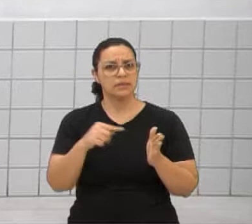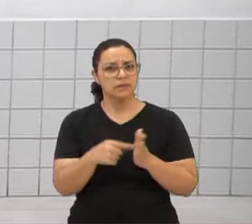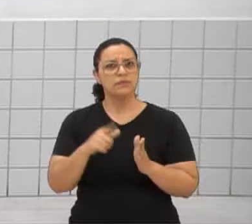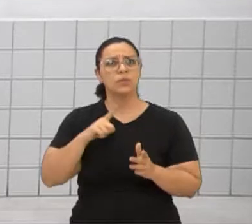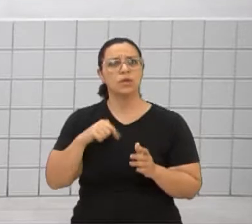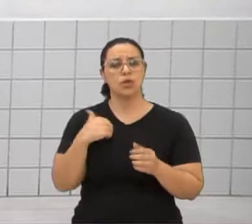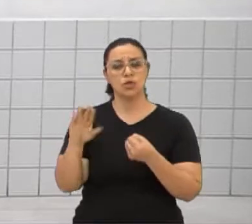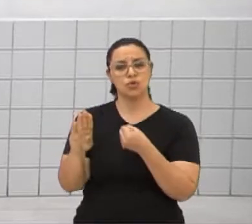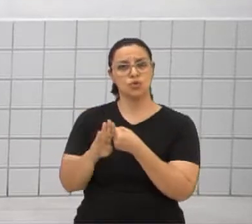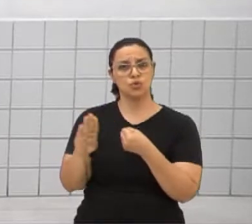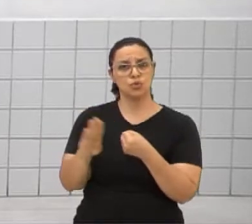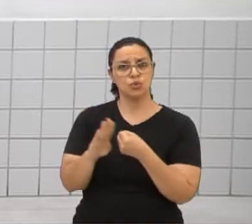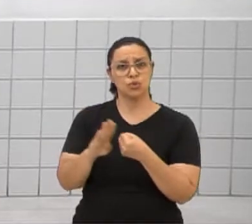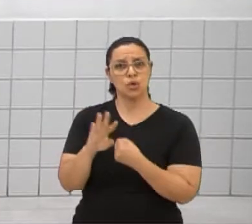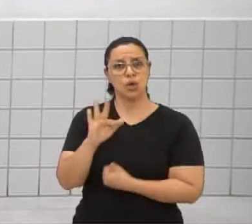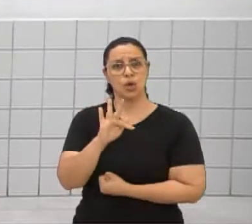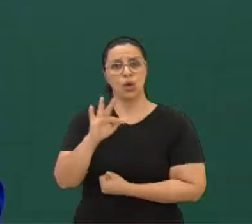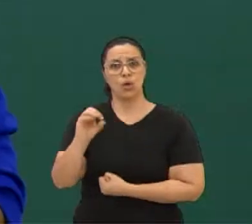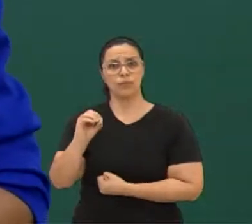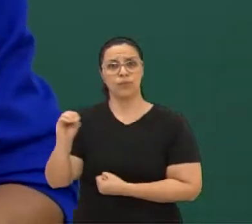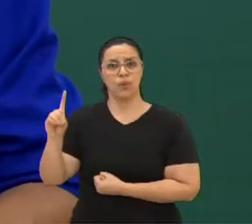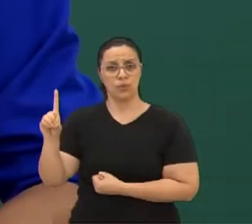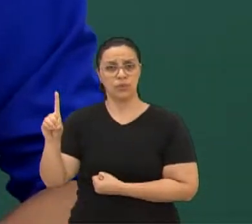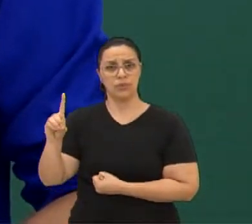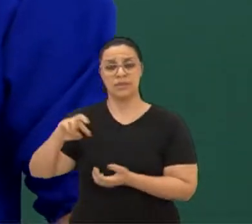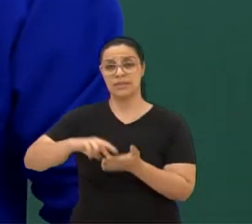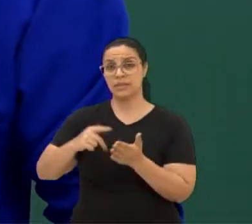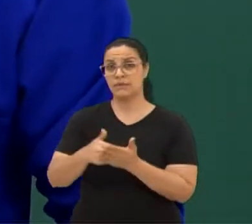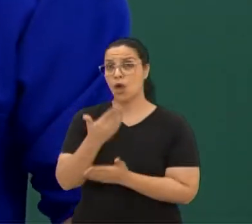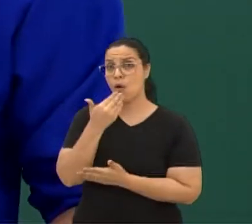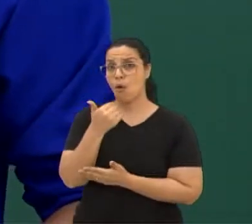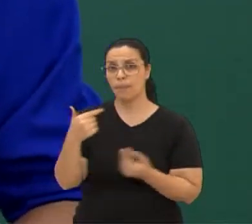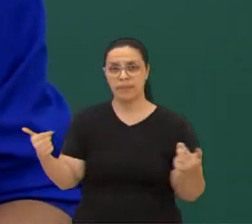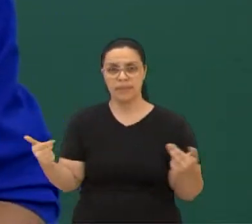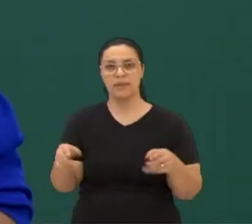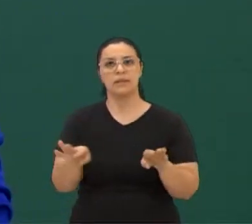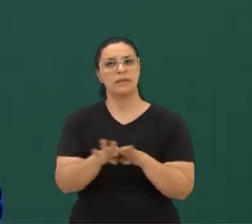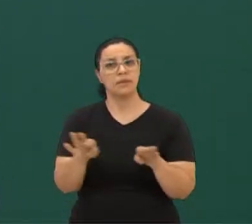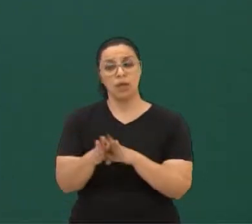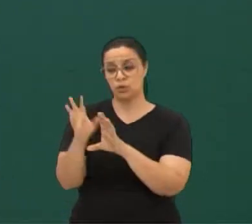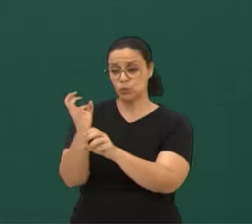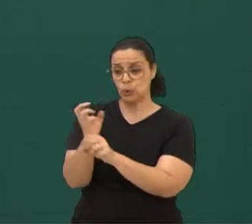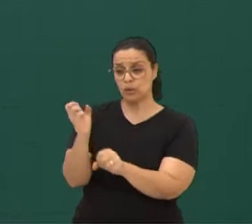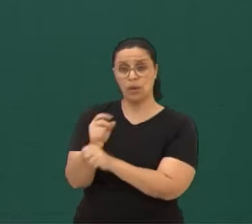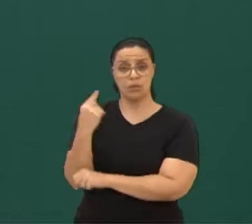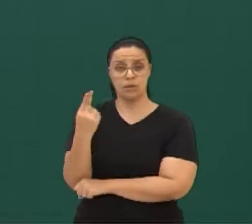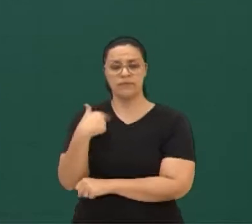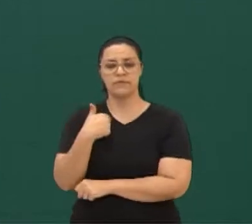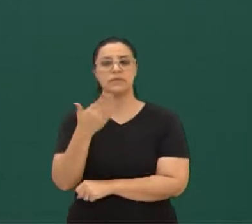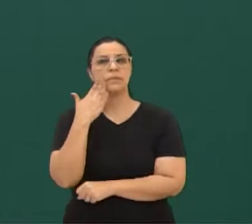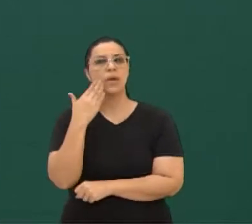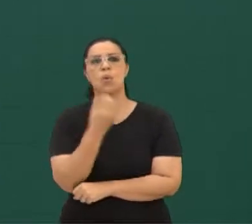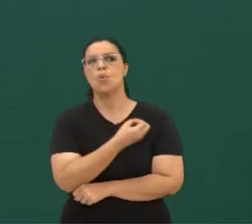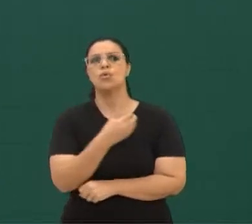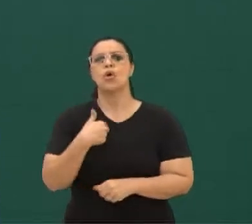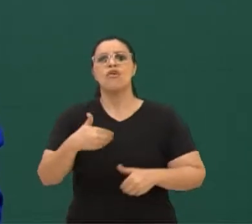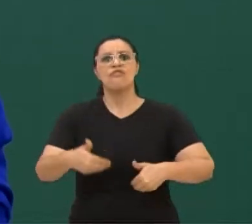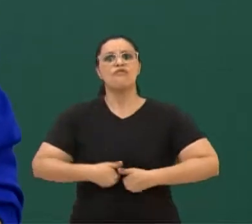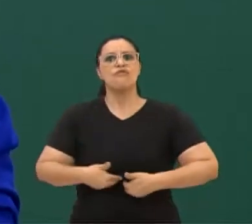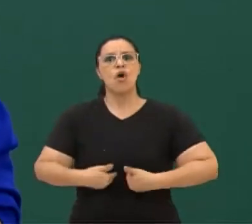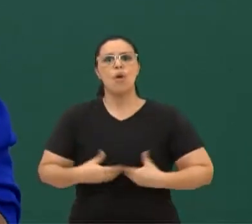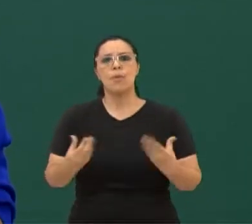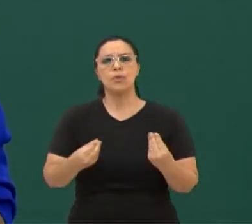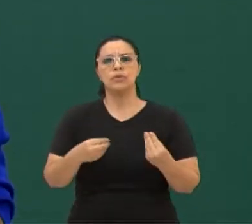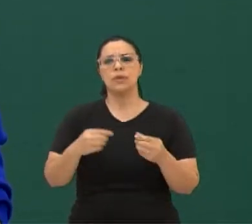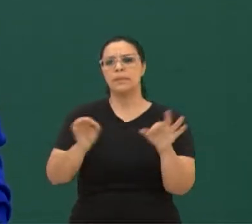observar o substantivo que significa corrida não dá para contar você não chega para tua mãe mãe eu tô com muita